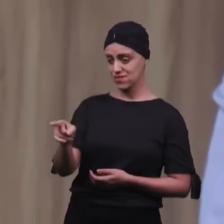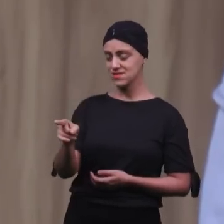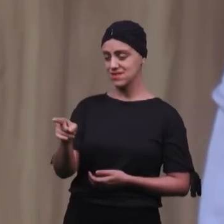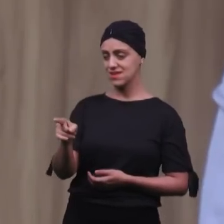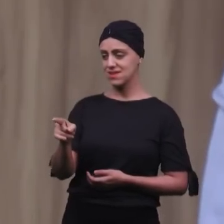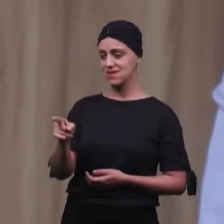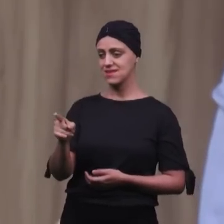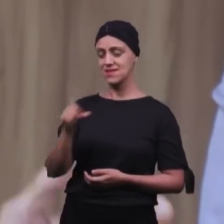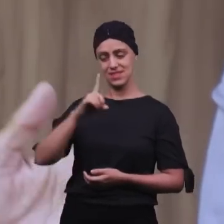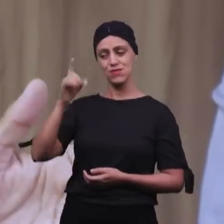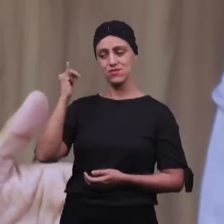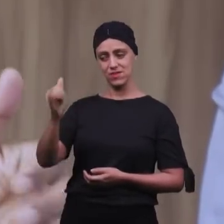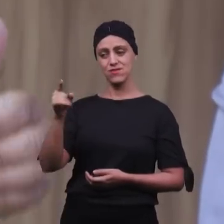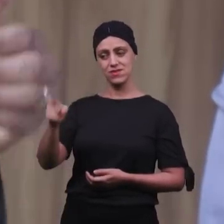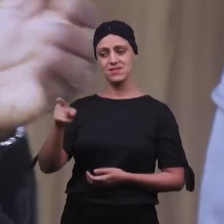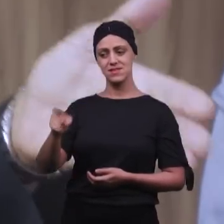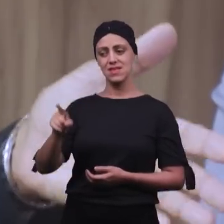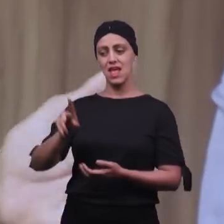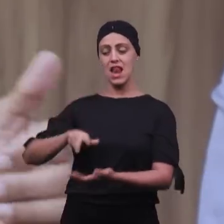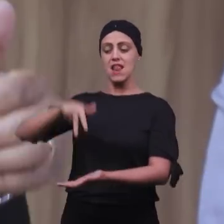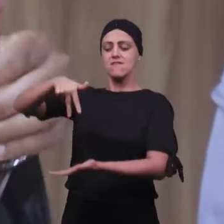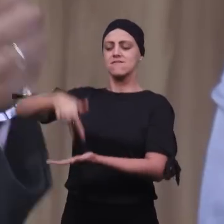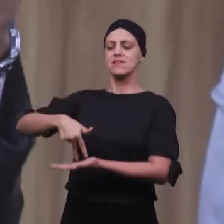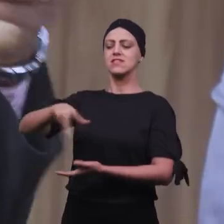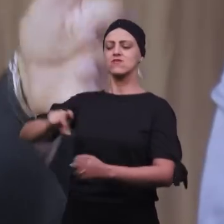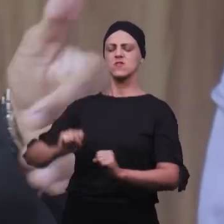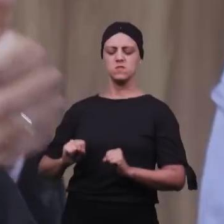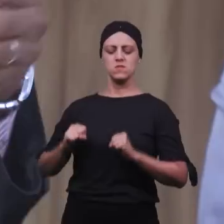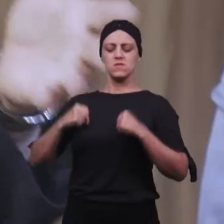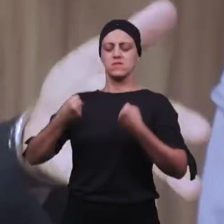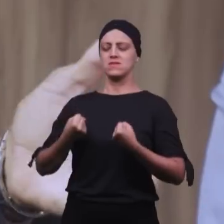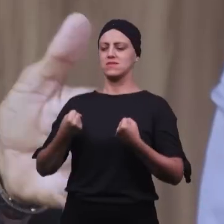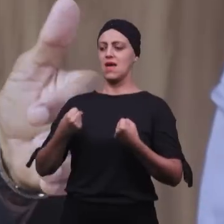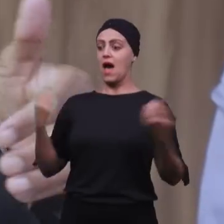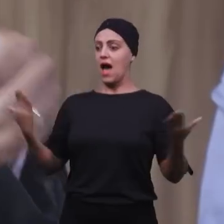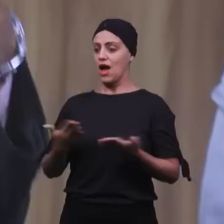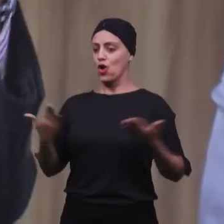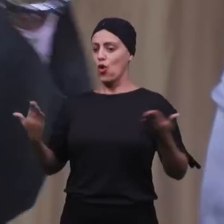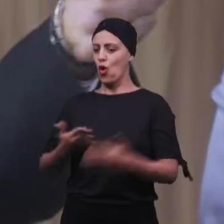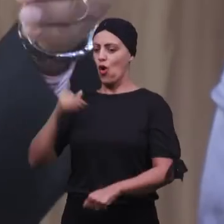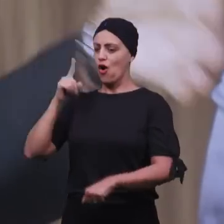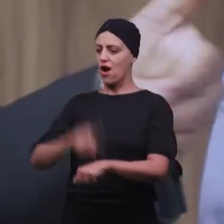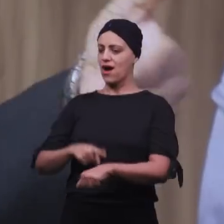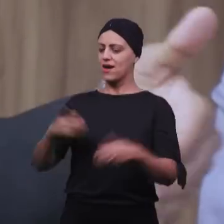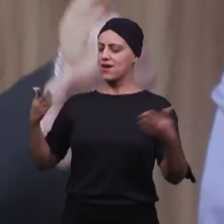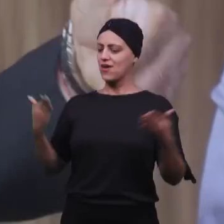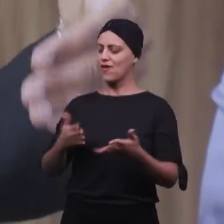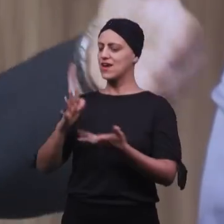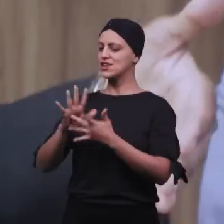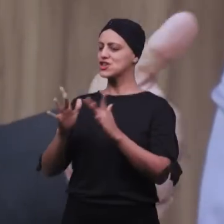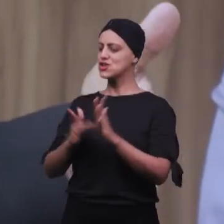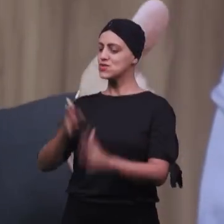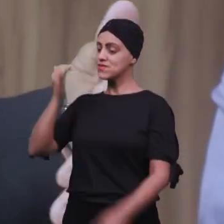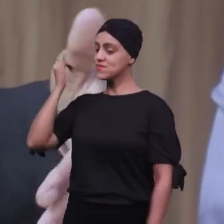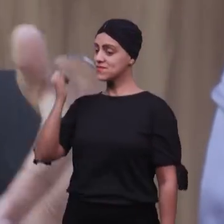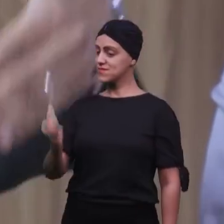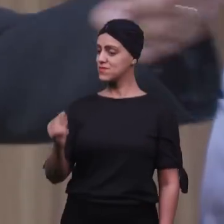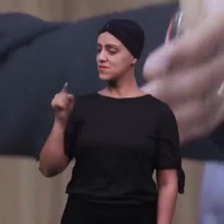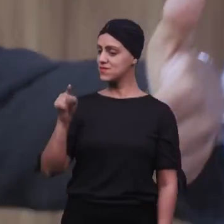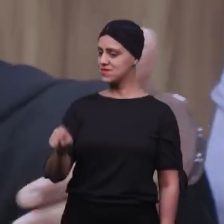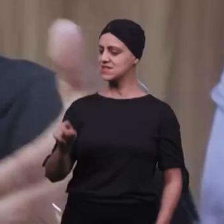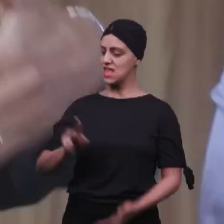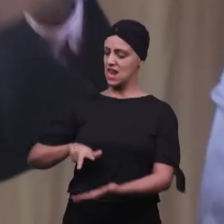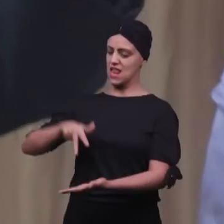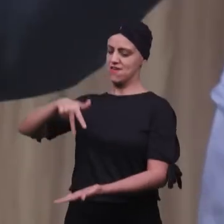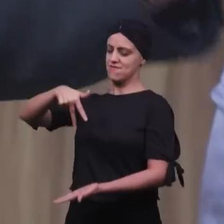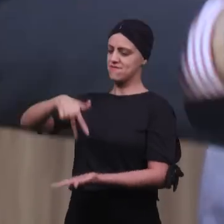com você. Está te levantando agora, não é daqui a pouco, não é amanhã. Jesus está dizendo para você: